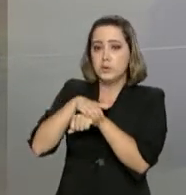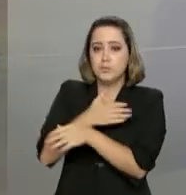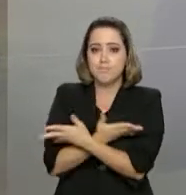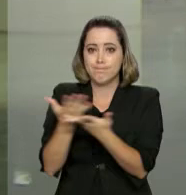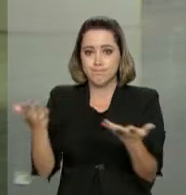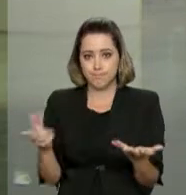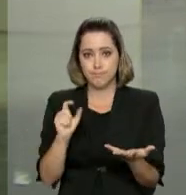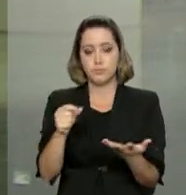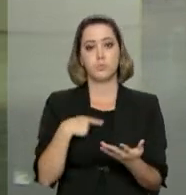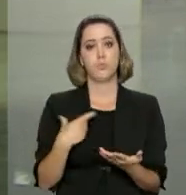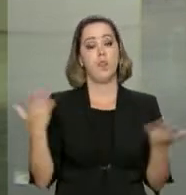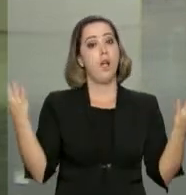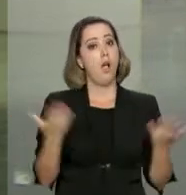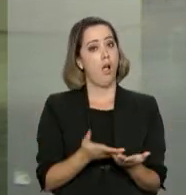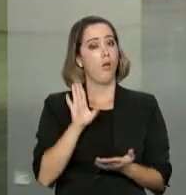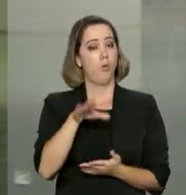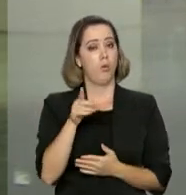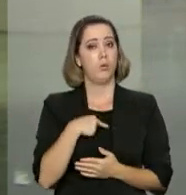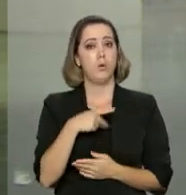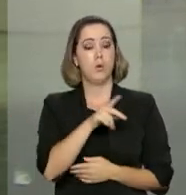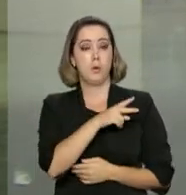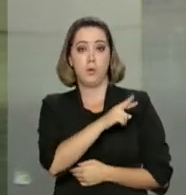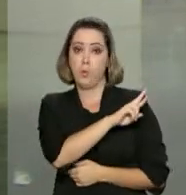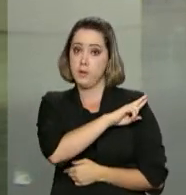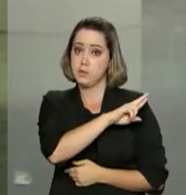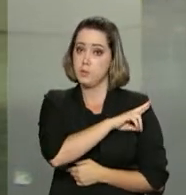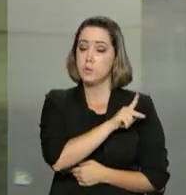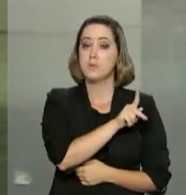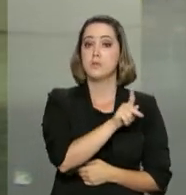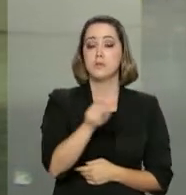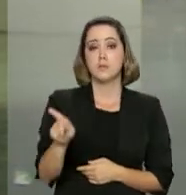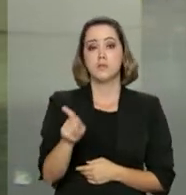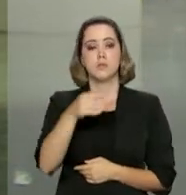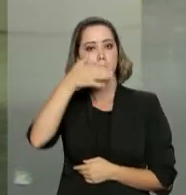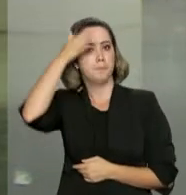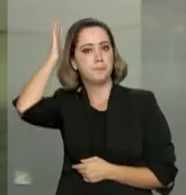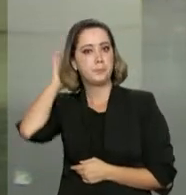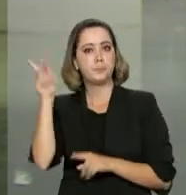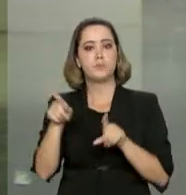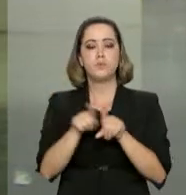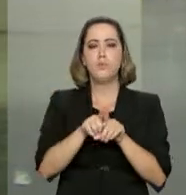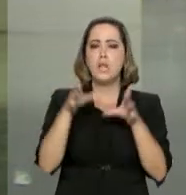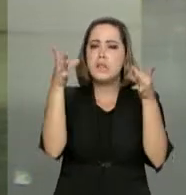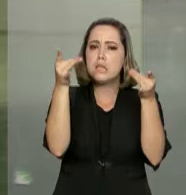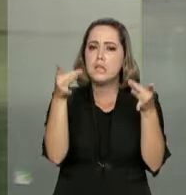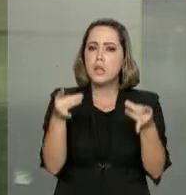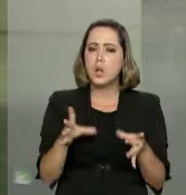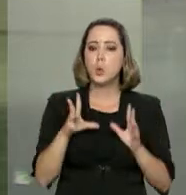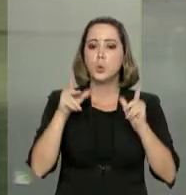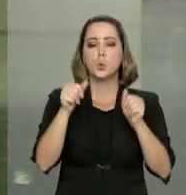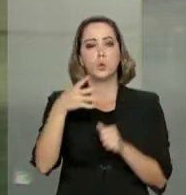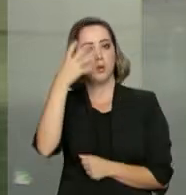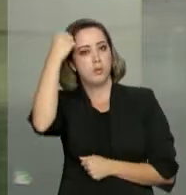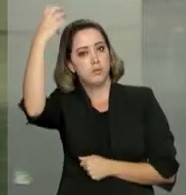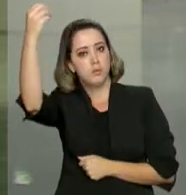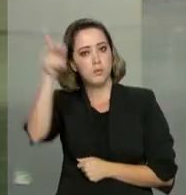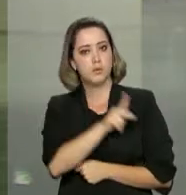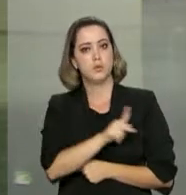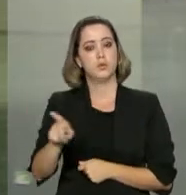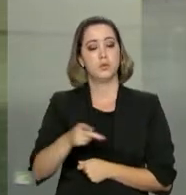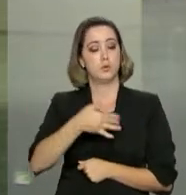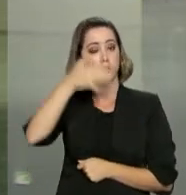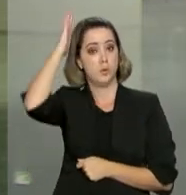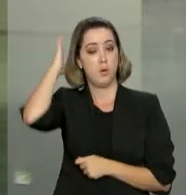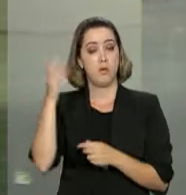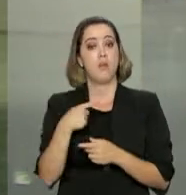noite a todos. Agora há pouco, o porta-voz da Presidência da República, Alexandre Parola, detalhou essa viagem que o presidente Michel